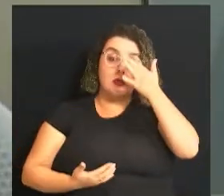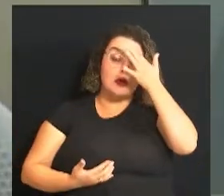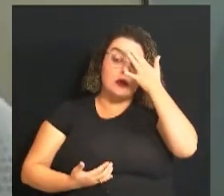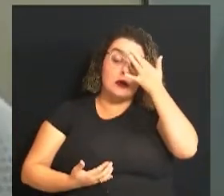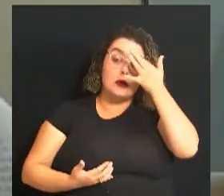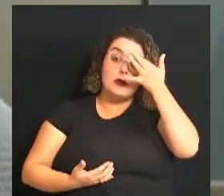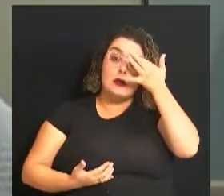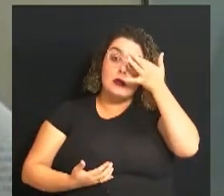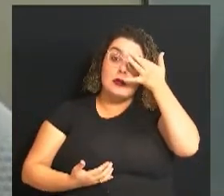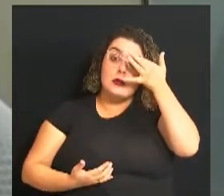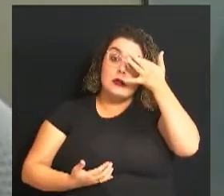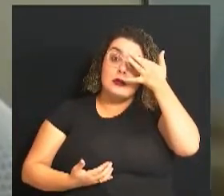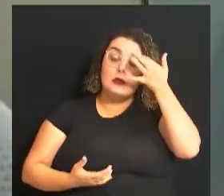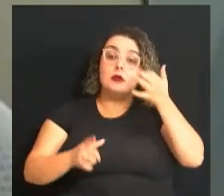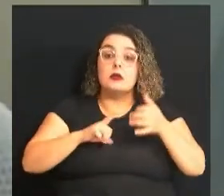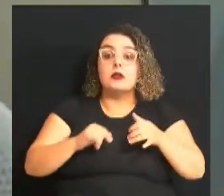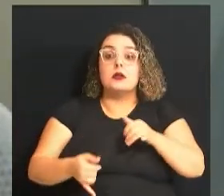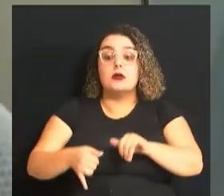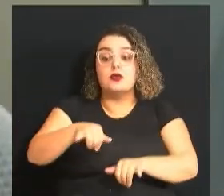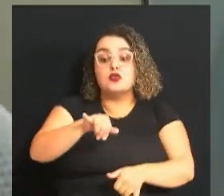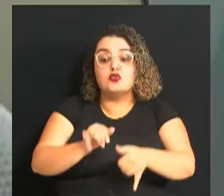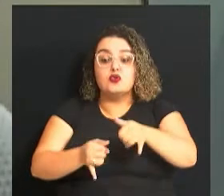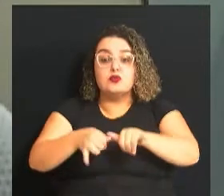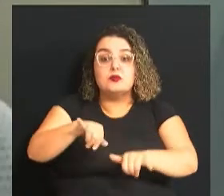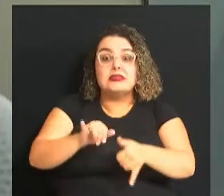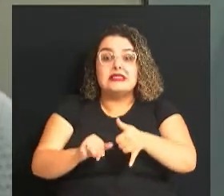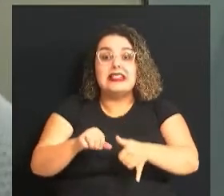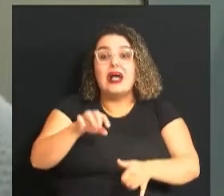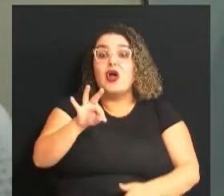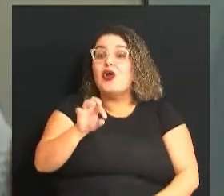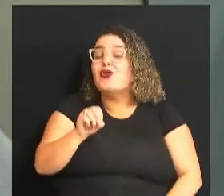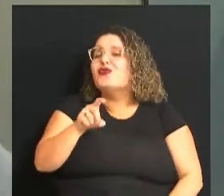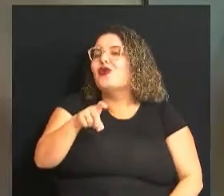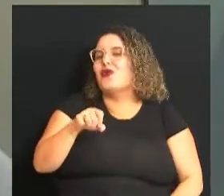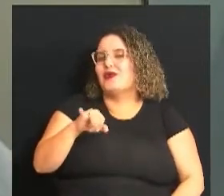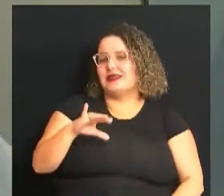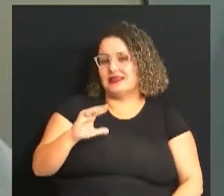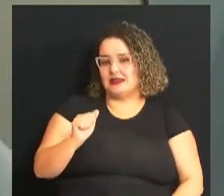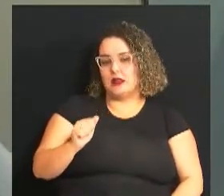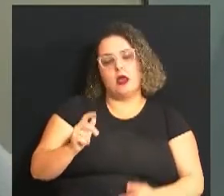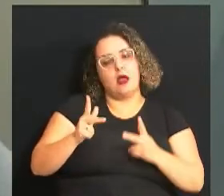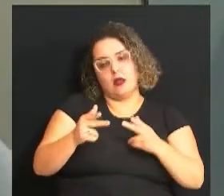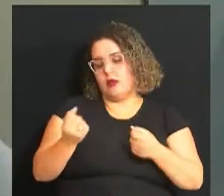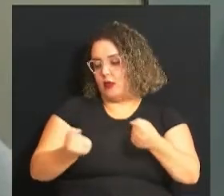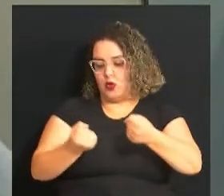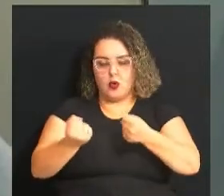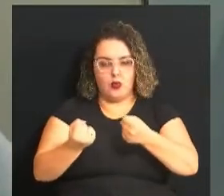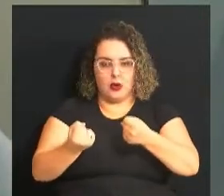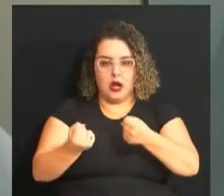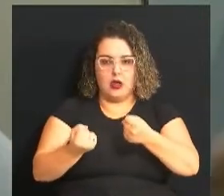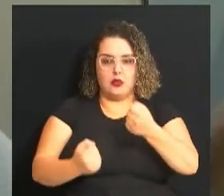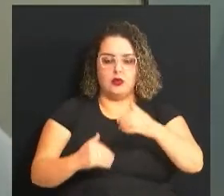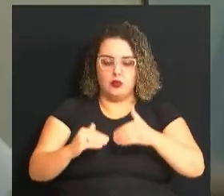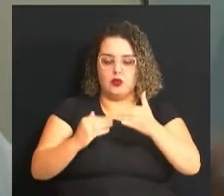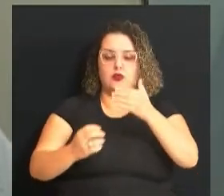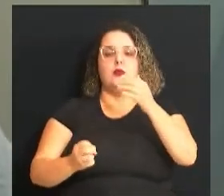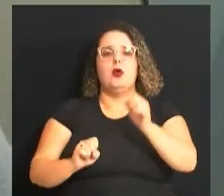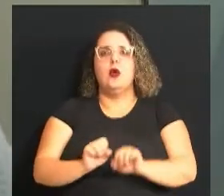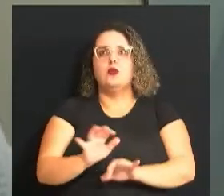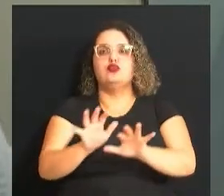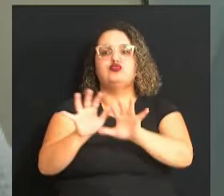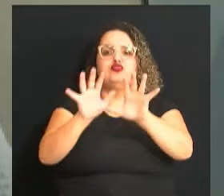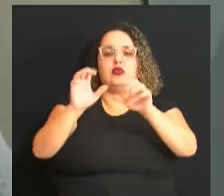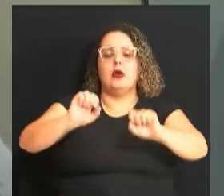produzimos substâncias tóxicas, igual um carro que produz uma fumaça. Então, nós produzimos